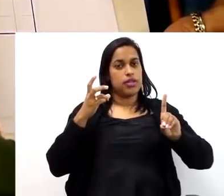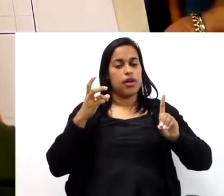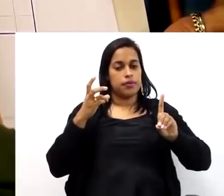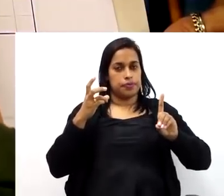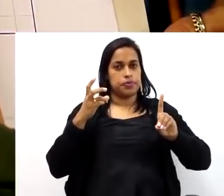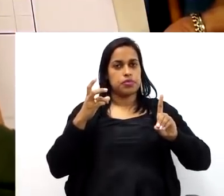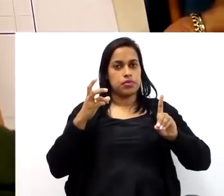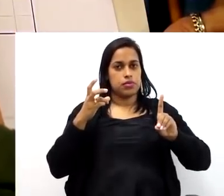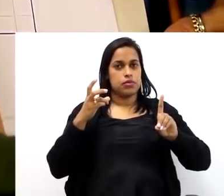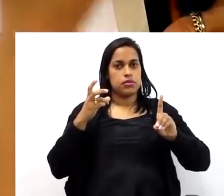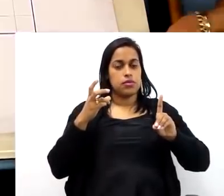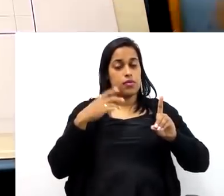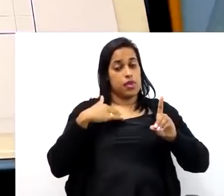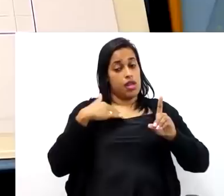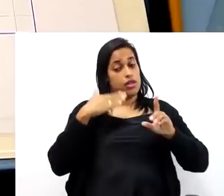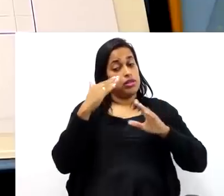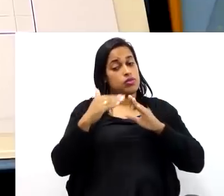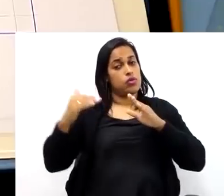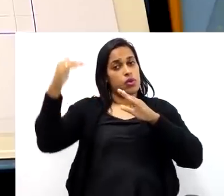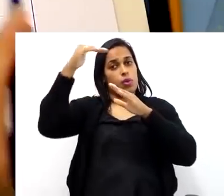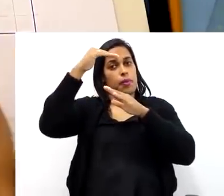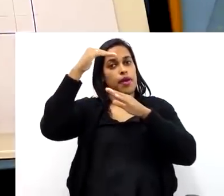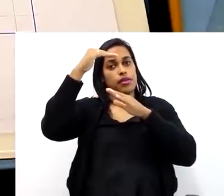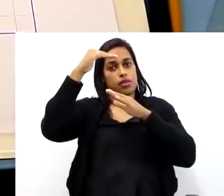essa é a minha posição superior.